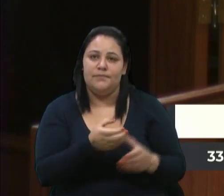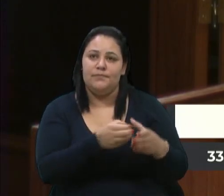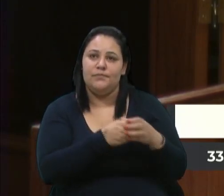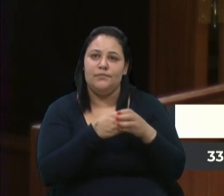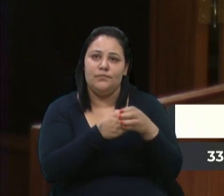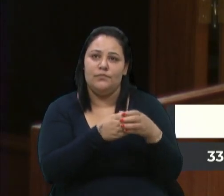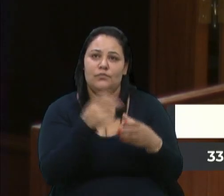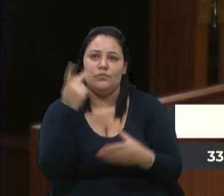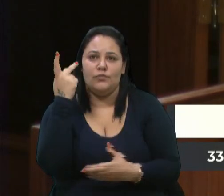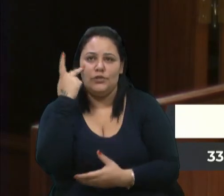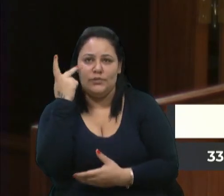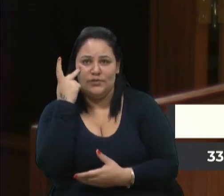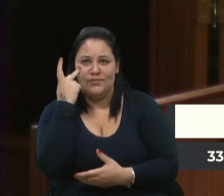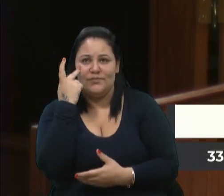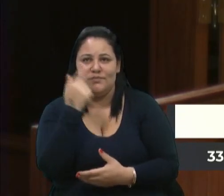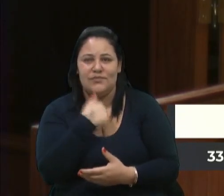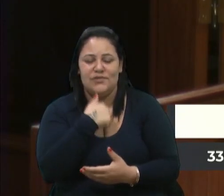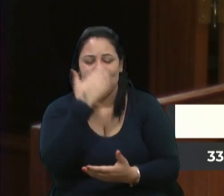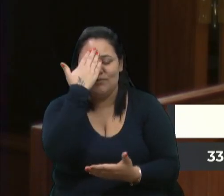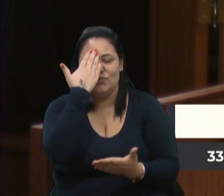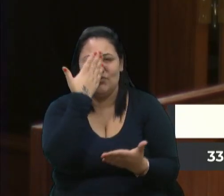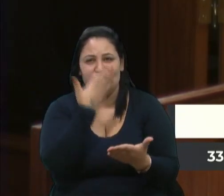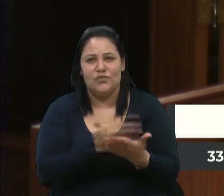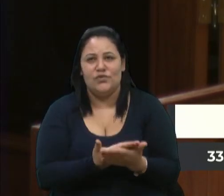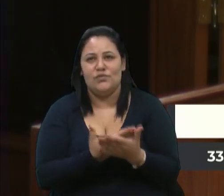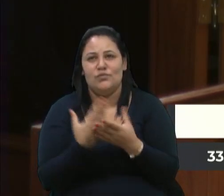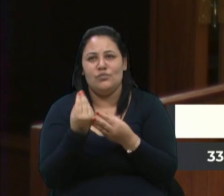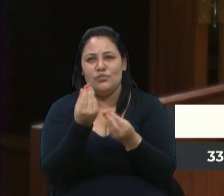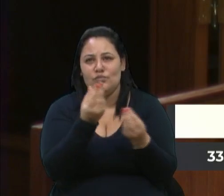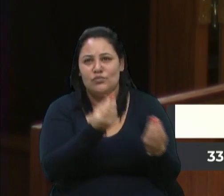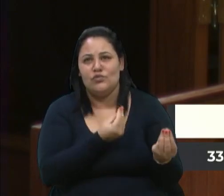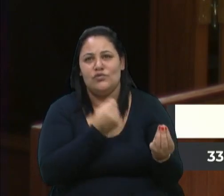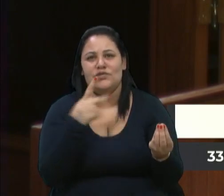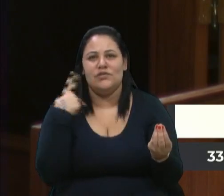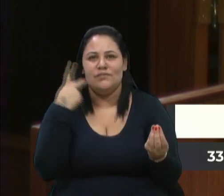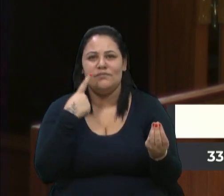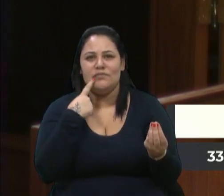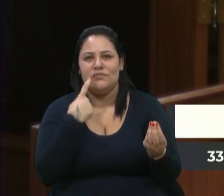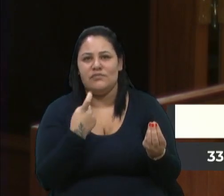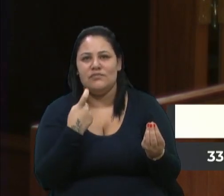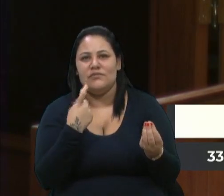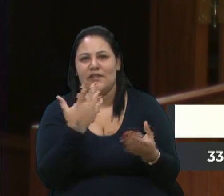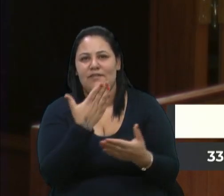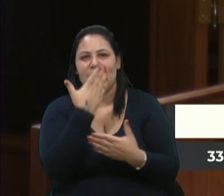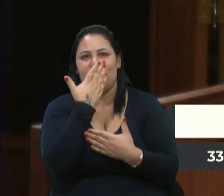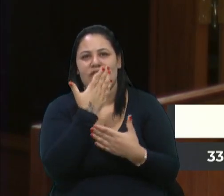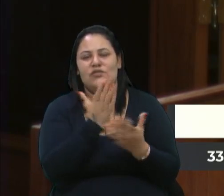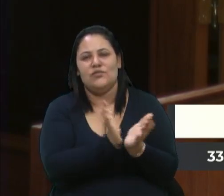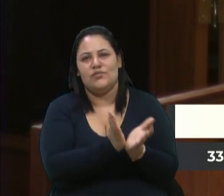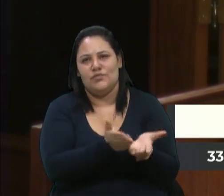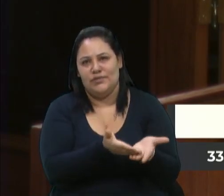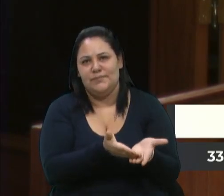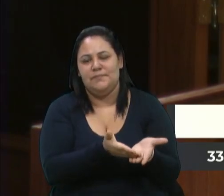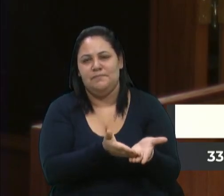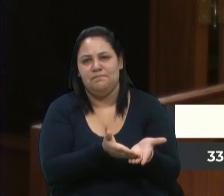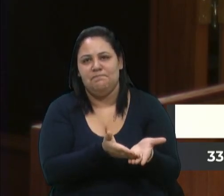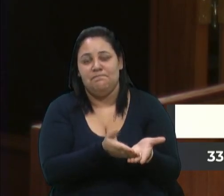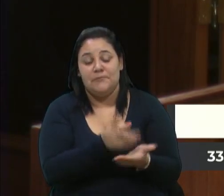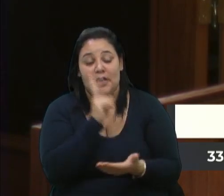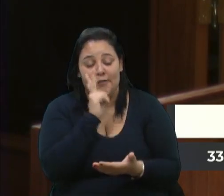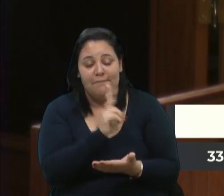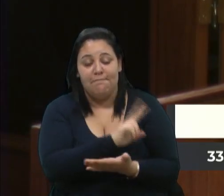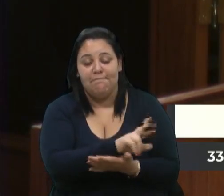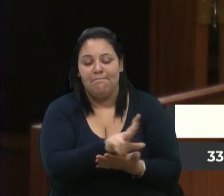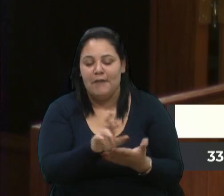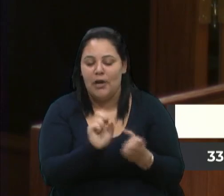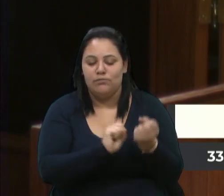Municipal Interestadual e eu confio plenamente na vereadora Rose Frigieri, que está à frente desse comitê. E nós vimos aqui várias